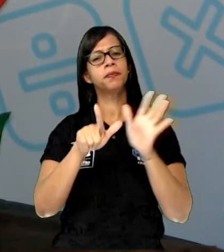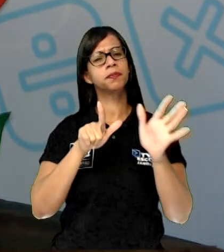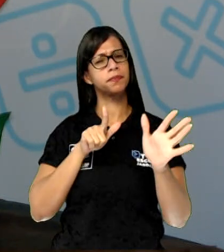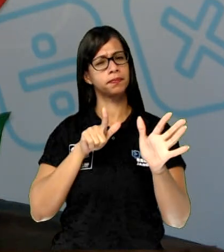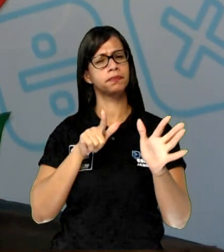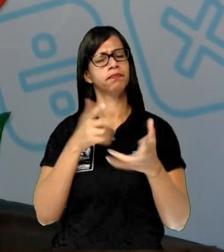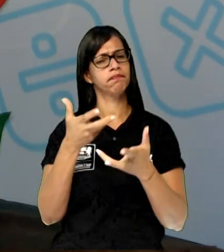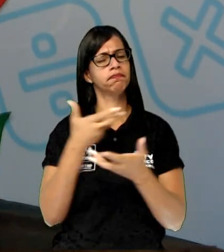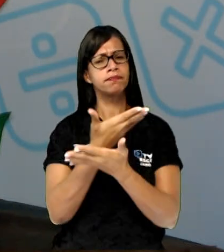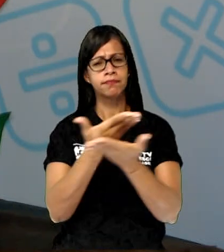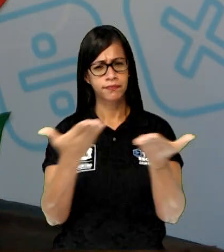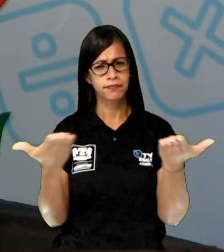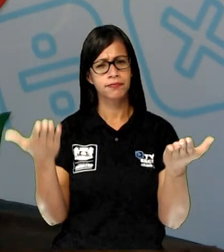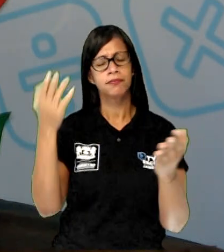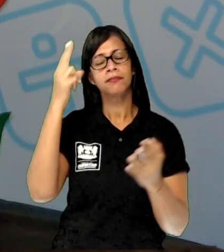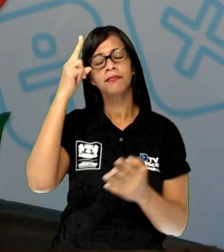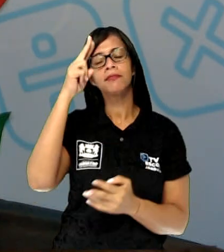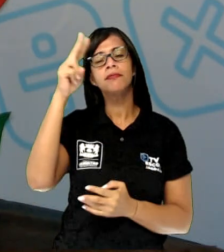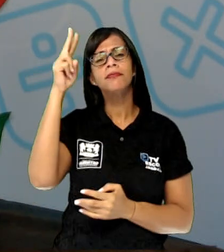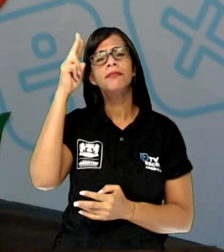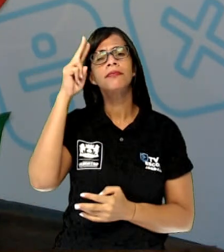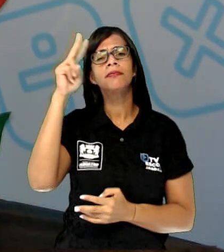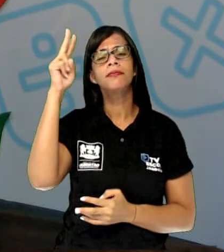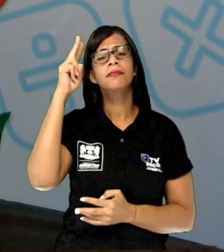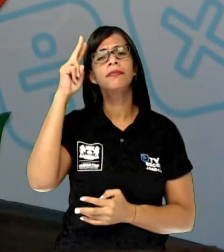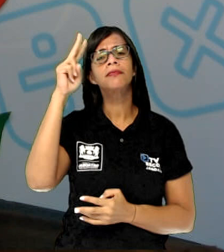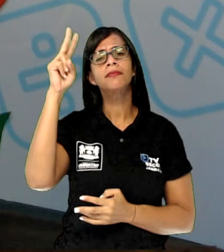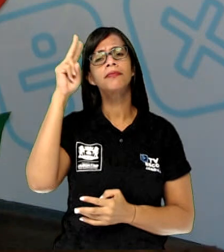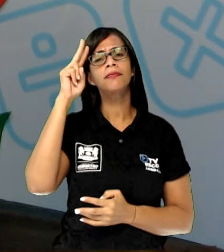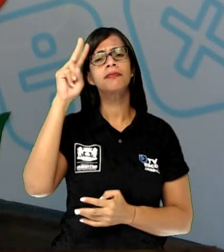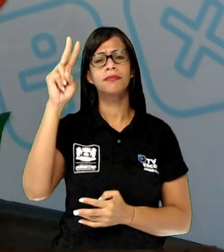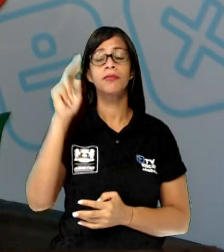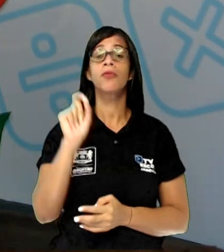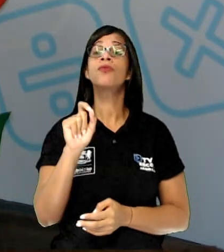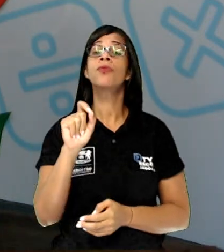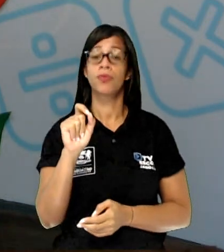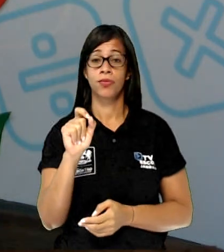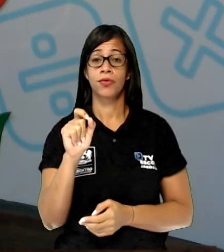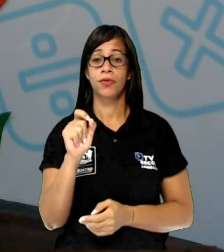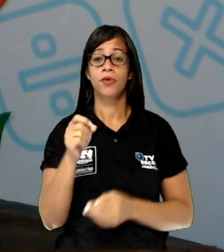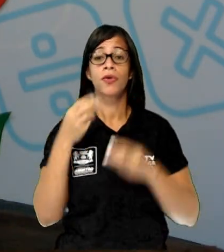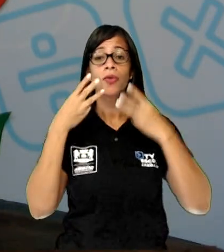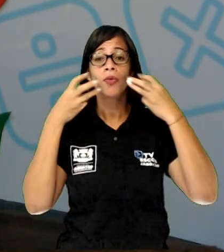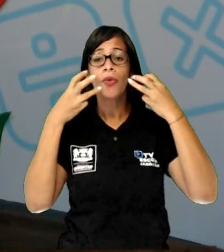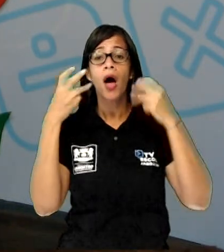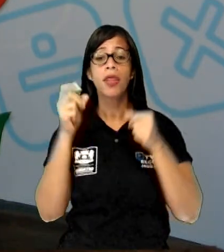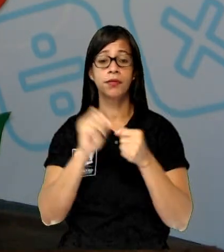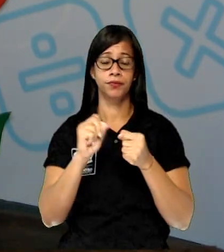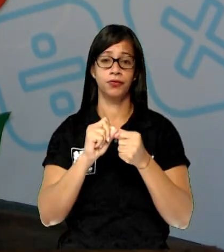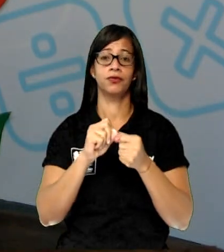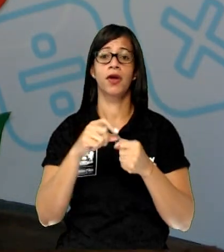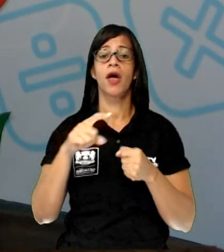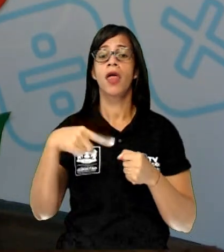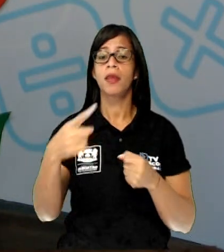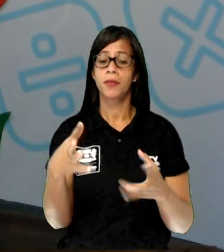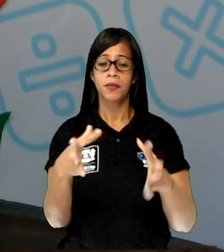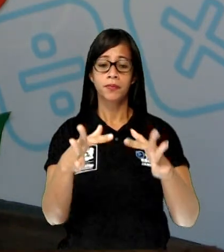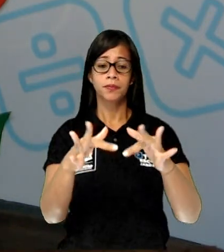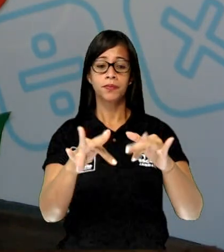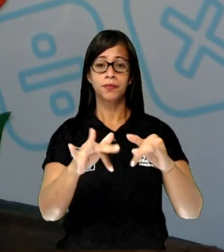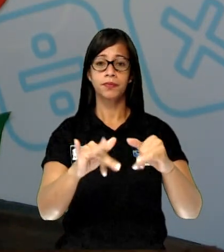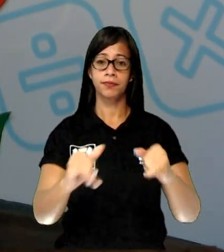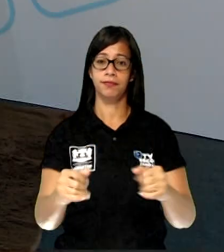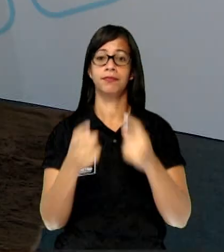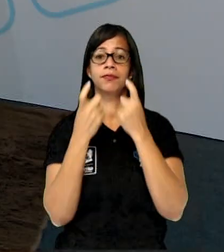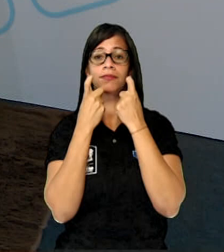relembrem qual foi as últimas cenas do ratinho depois que toda a confusão foi desfeita e o grúfalo foi embora. Lembram